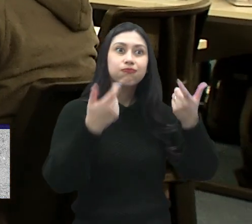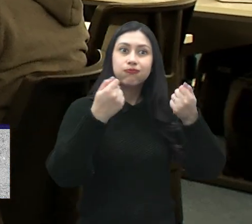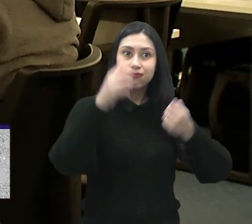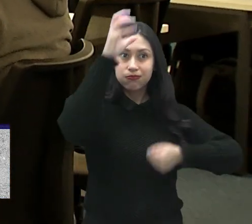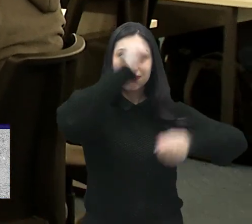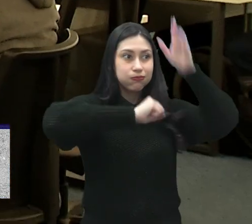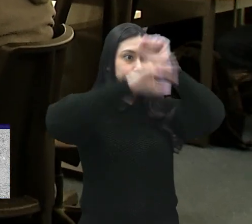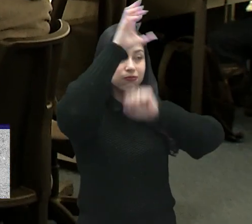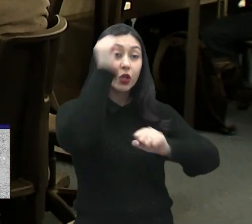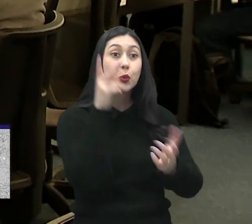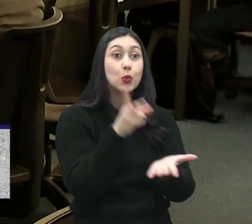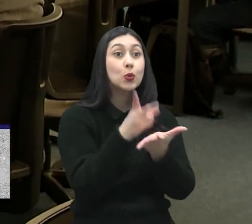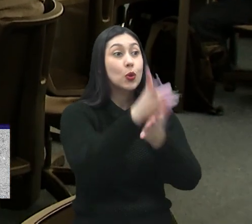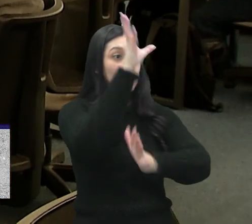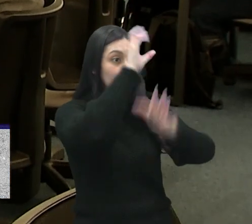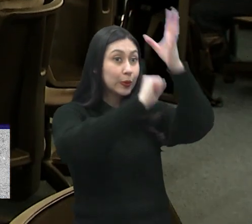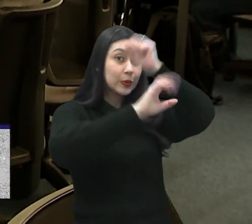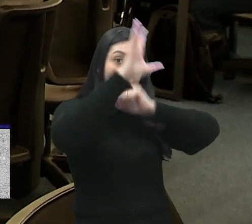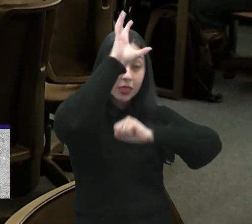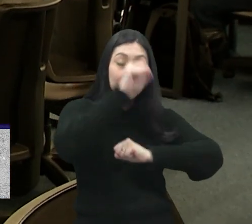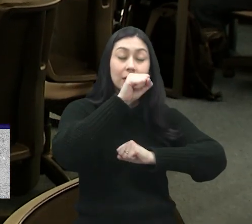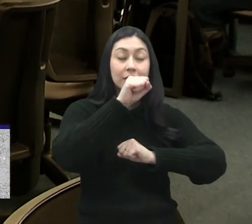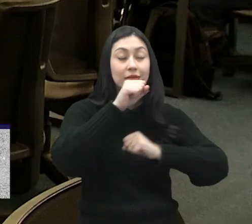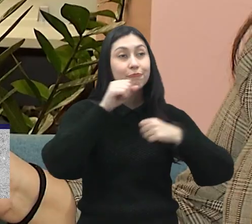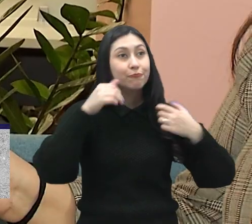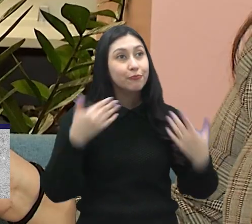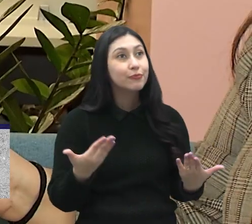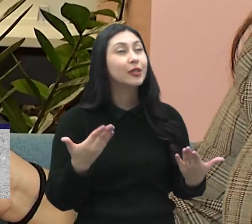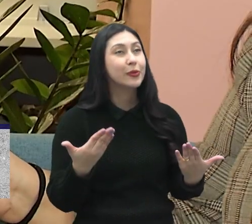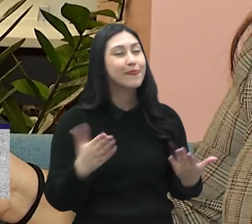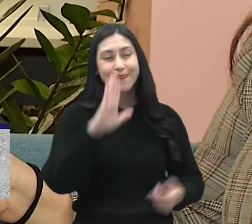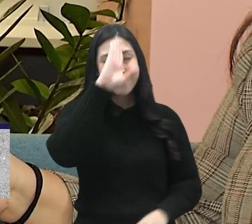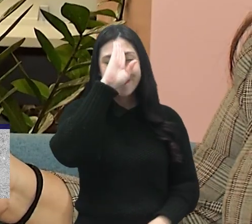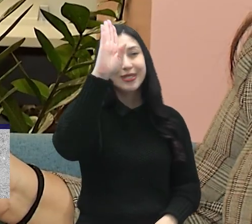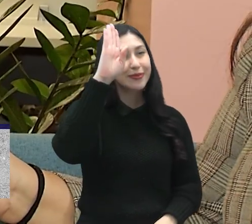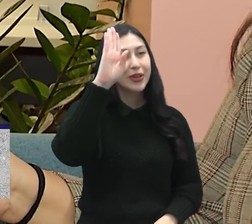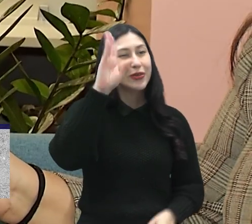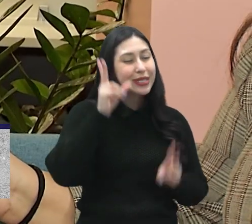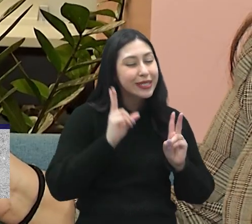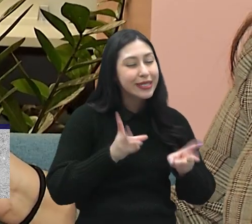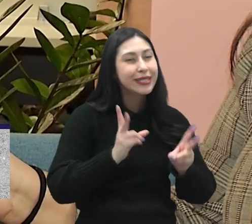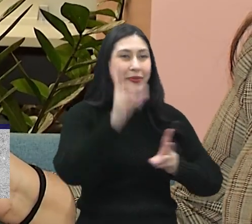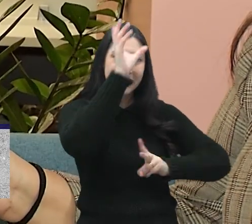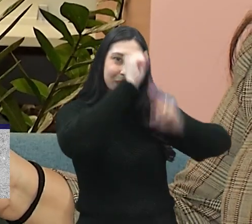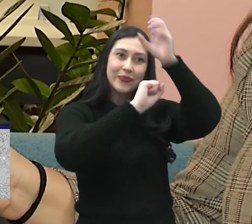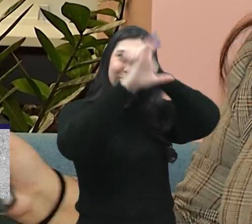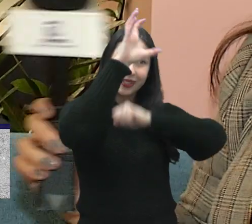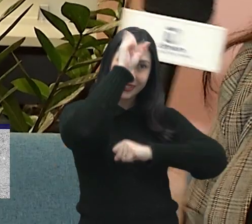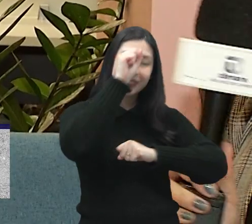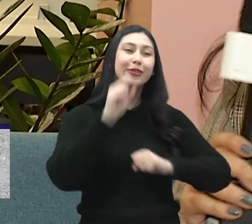muita coisa e continuo aprendendo, Acho que a chave, tenho certeza que a chave é essa, continuar em aprendizado